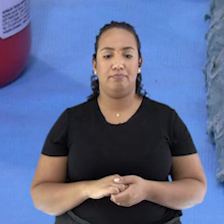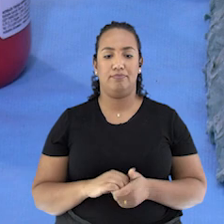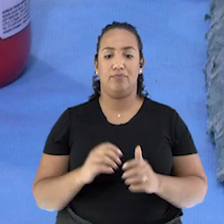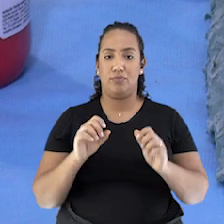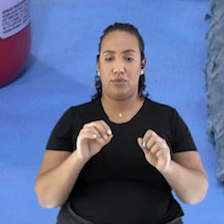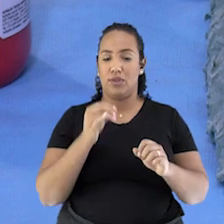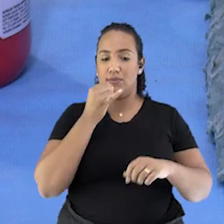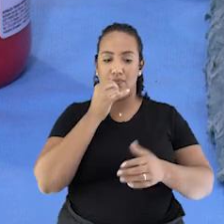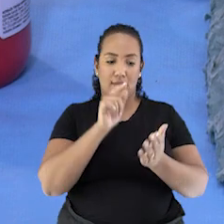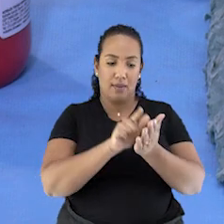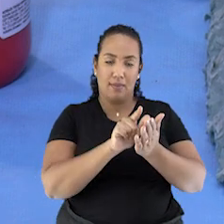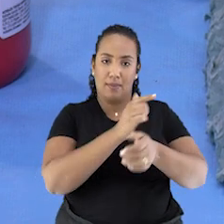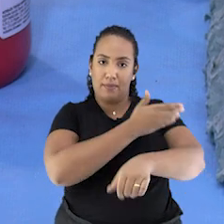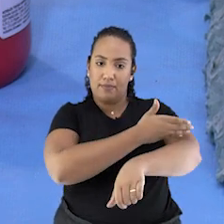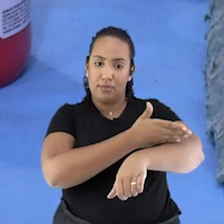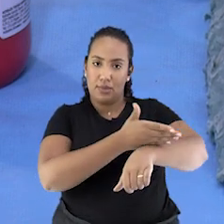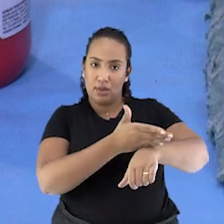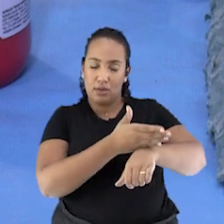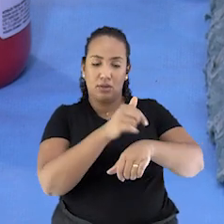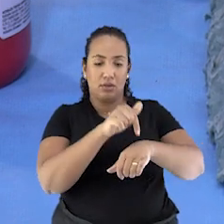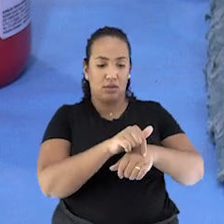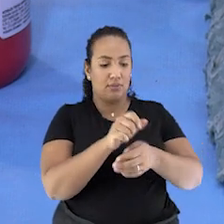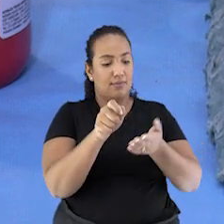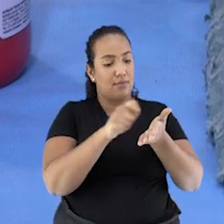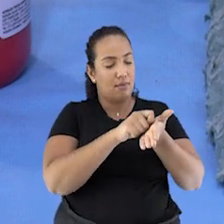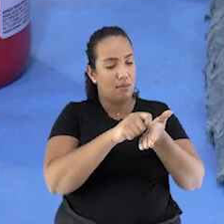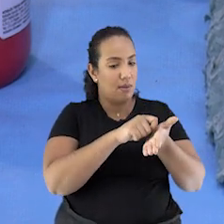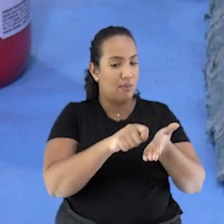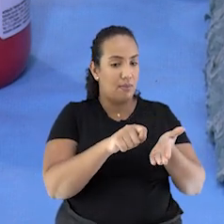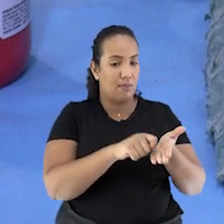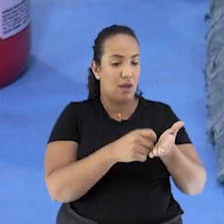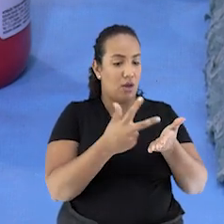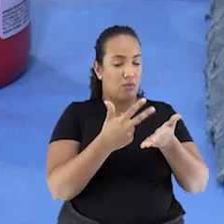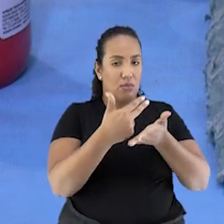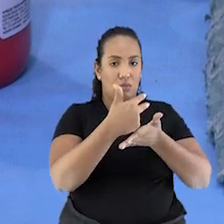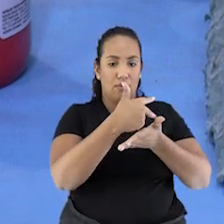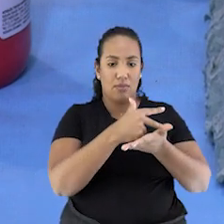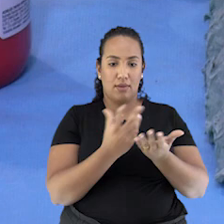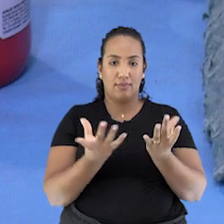papel branco, recortar e colar aqui.